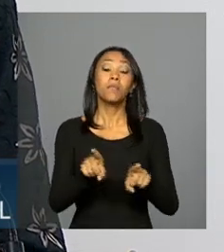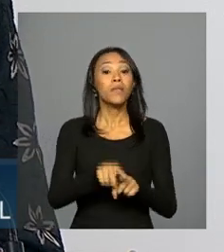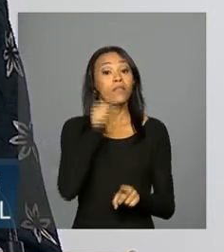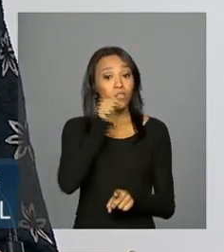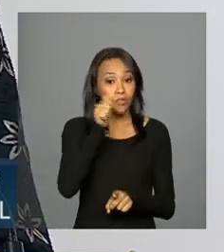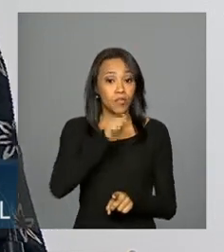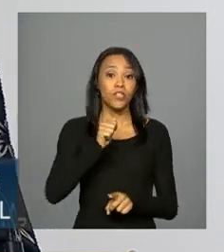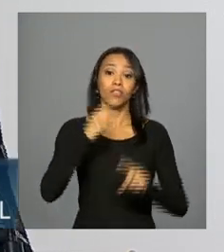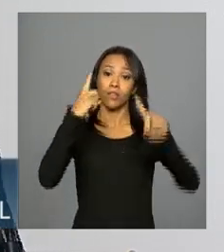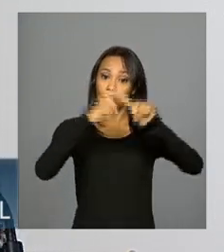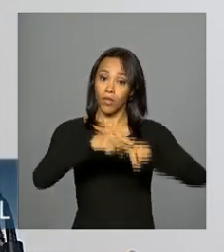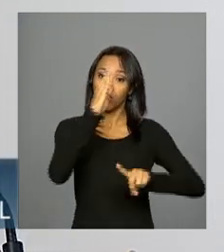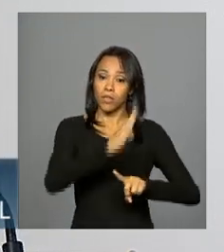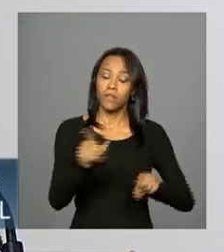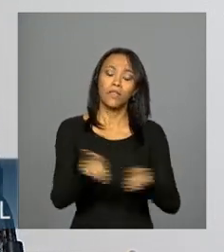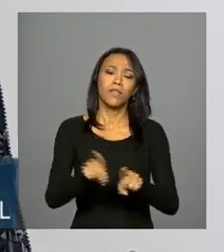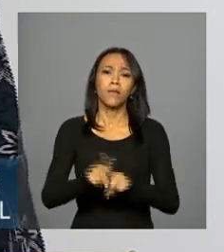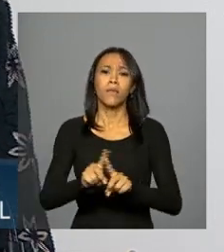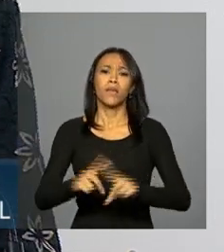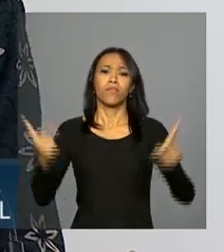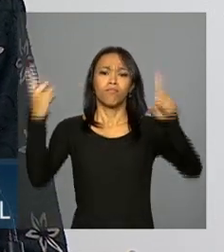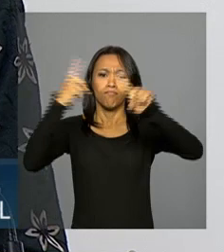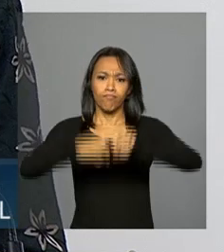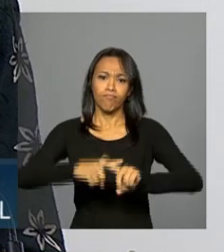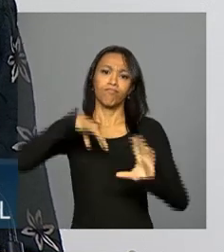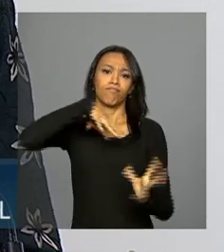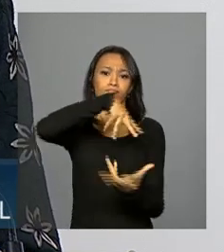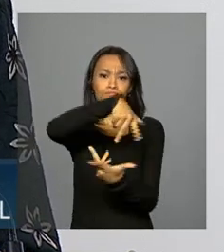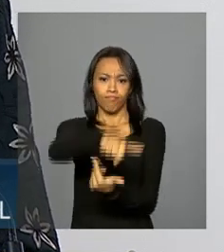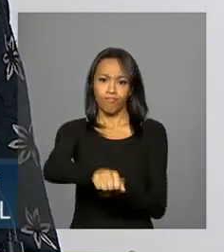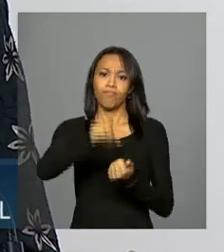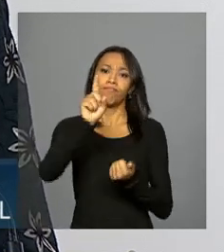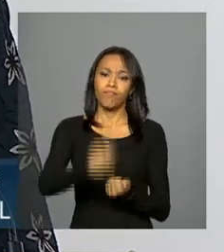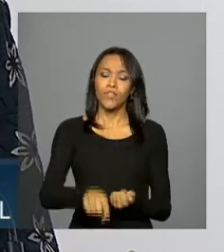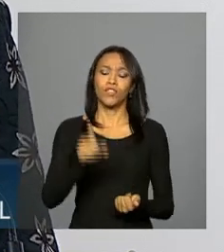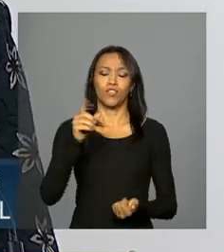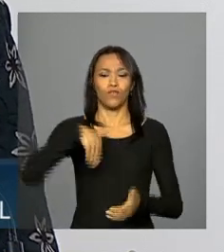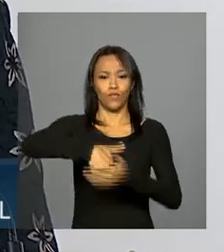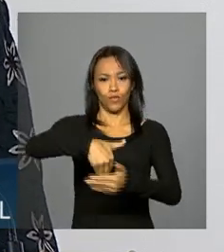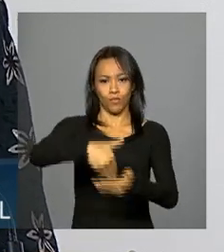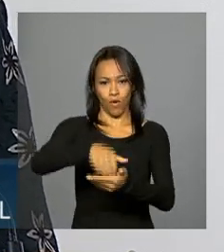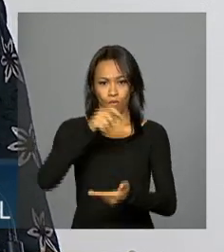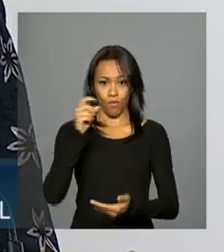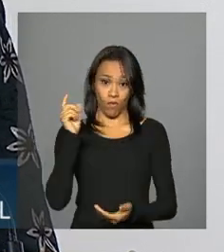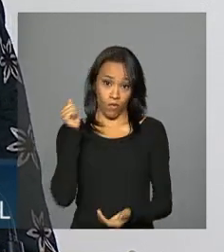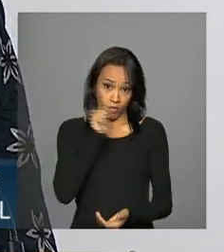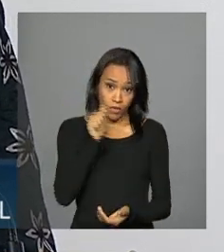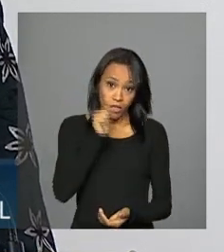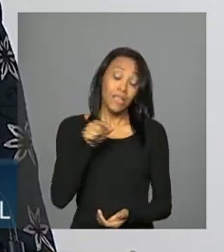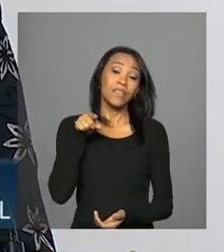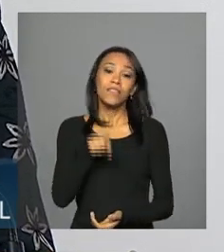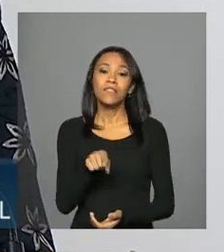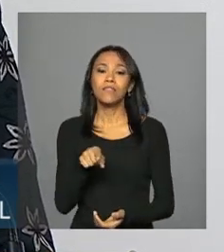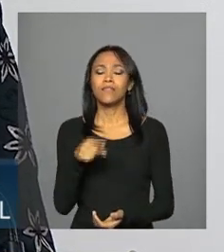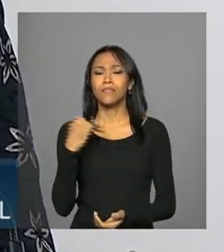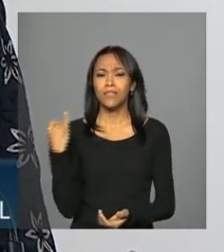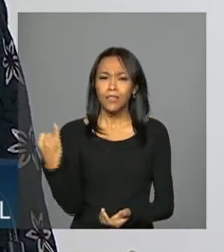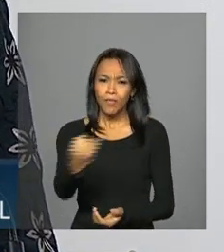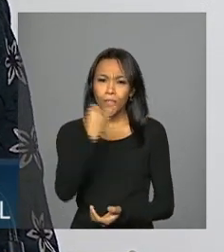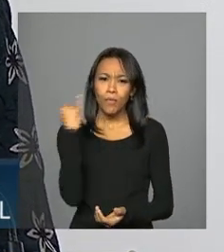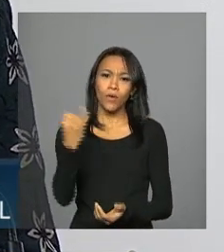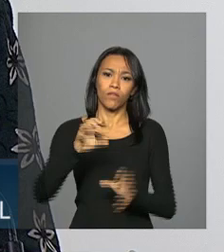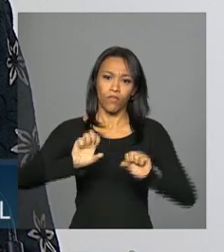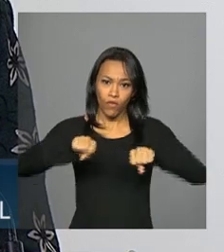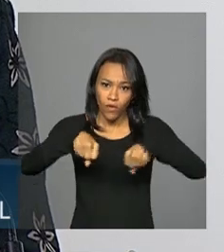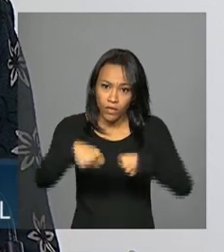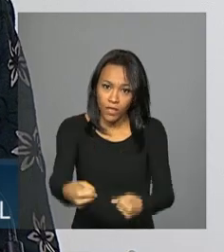Feminino e ao Torneio Internacional de Futebol Feminino. Essas competições são importantes para o